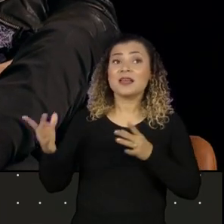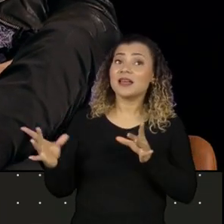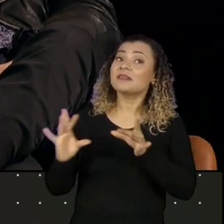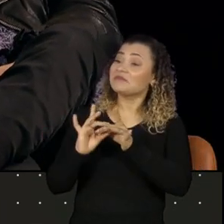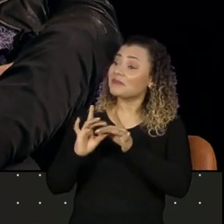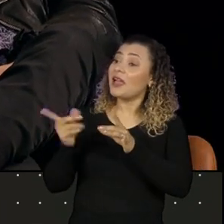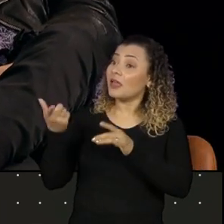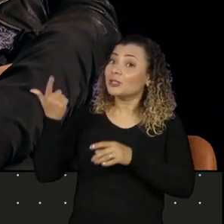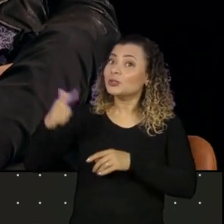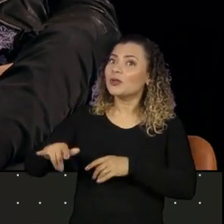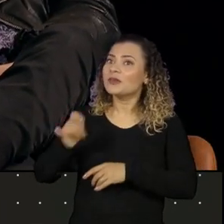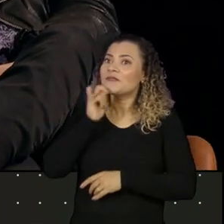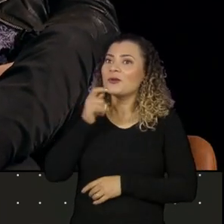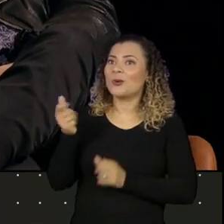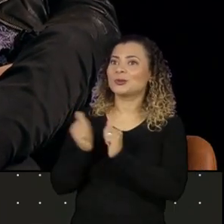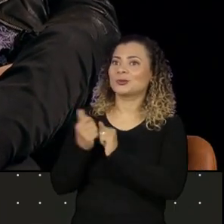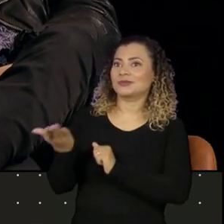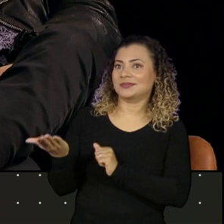juntos nesse ano.